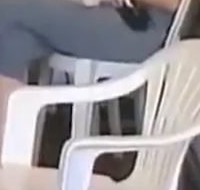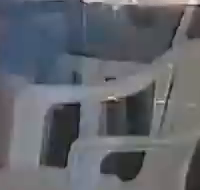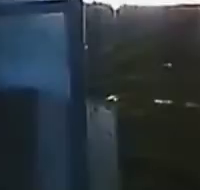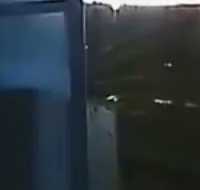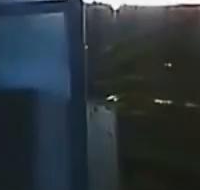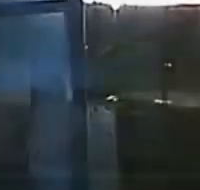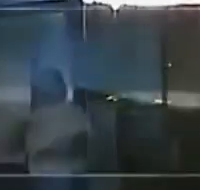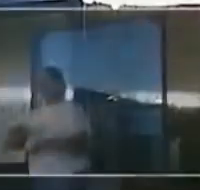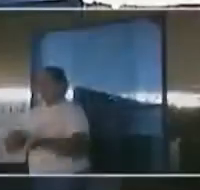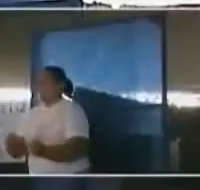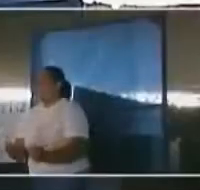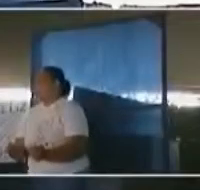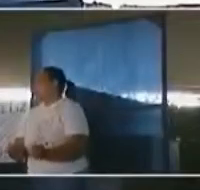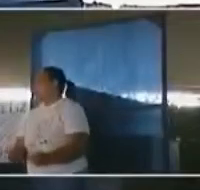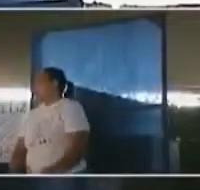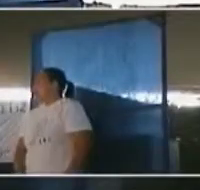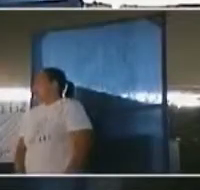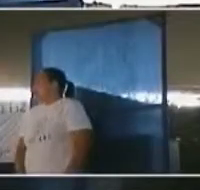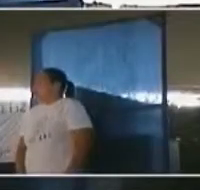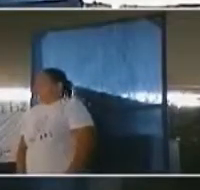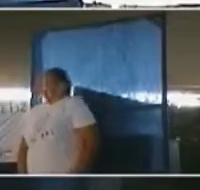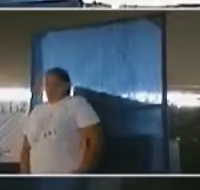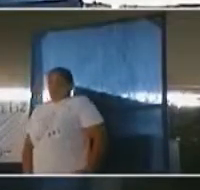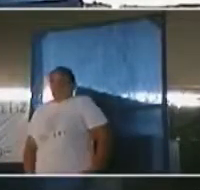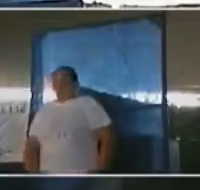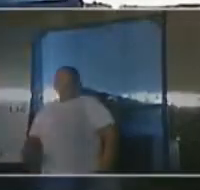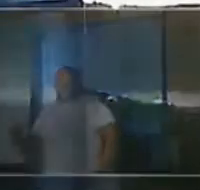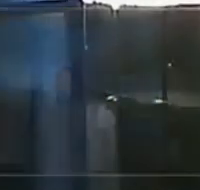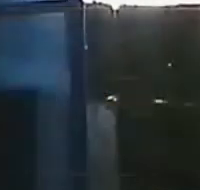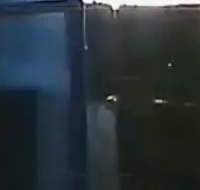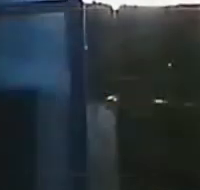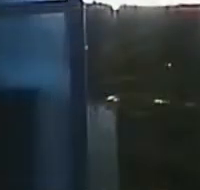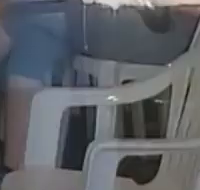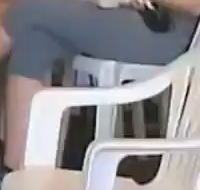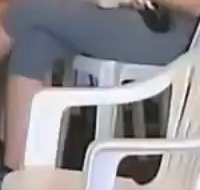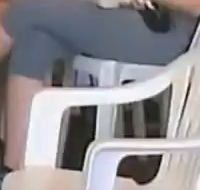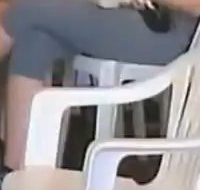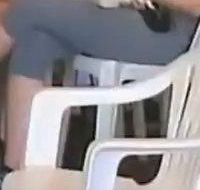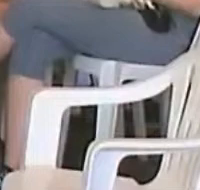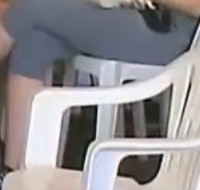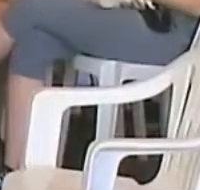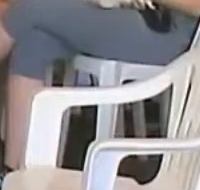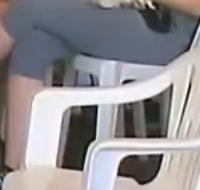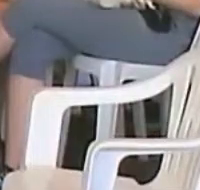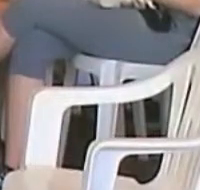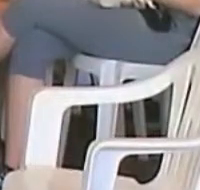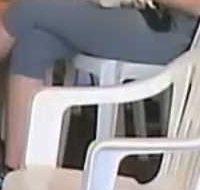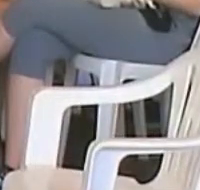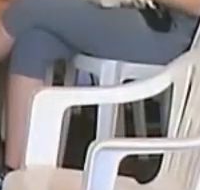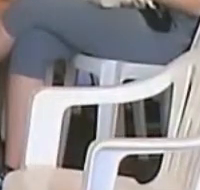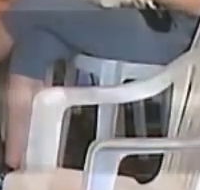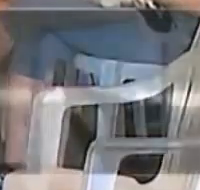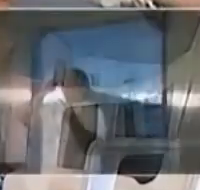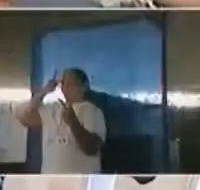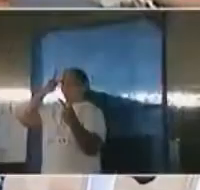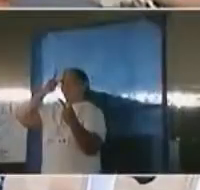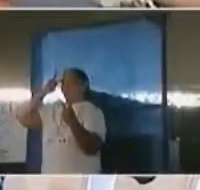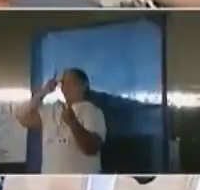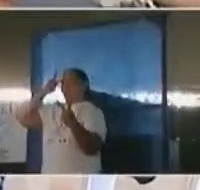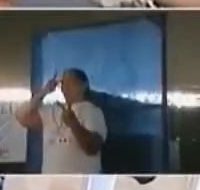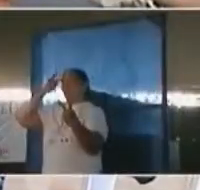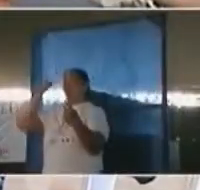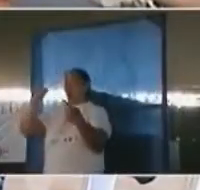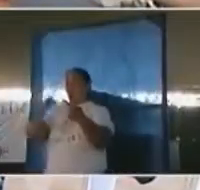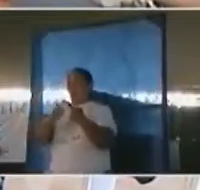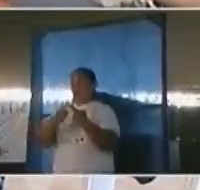coisa é de extrema importância. Tinha que ter duas pessoas. Uma pessoa ficava segurando a